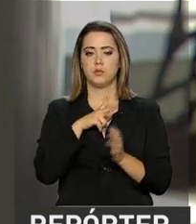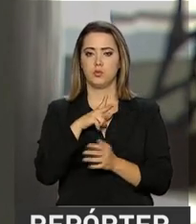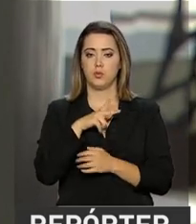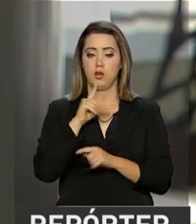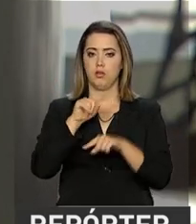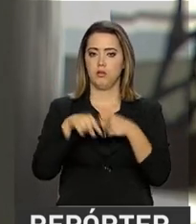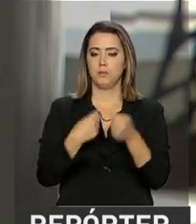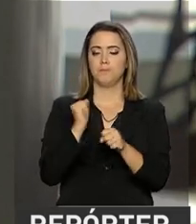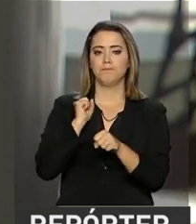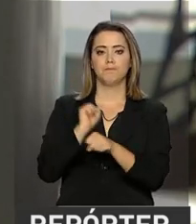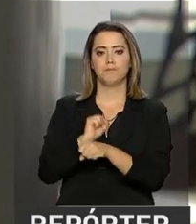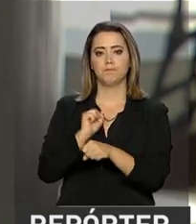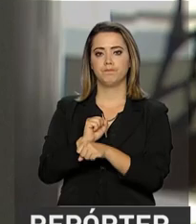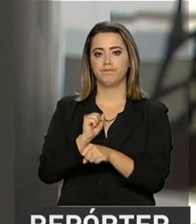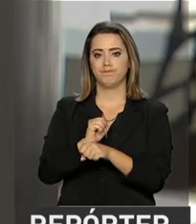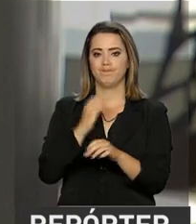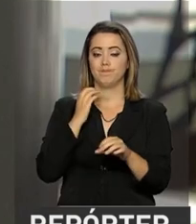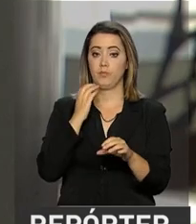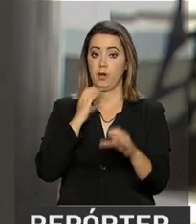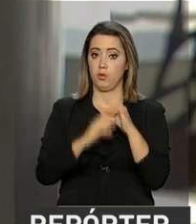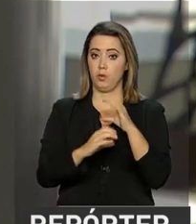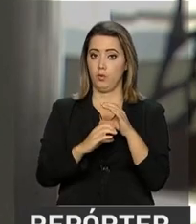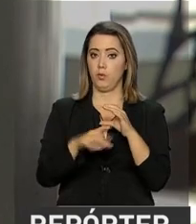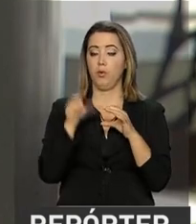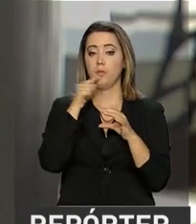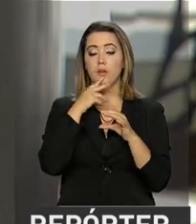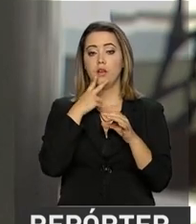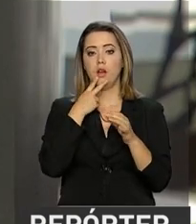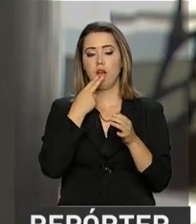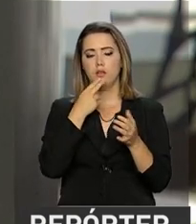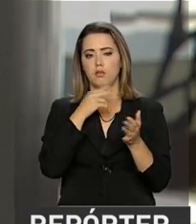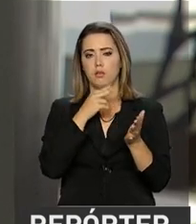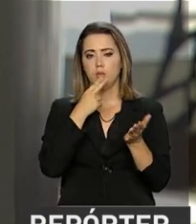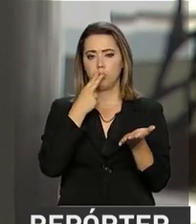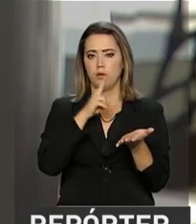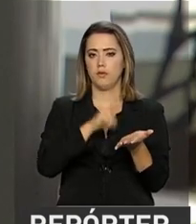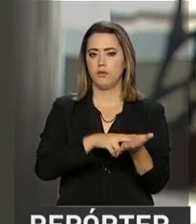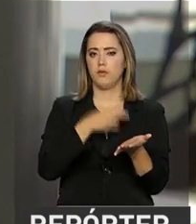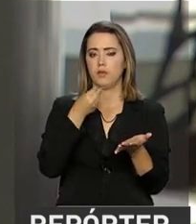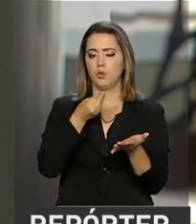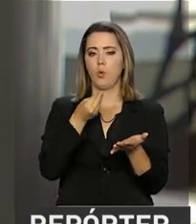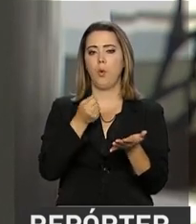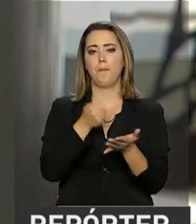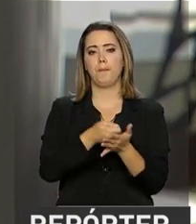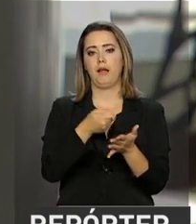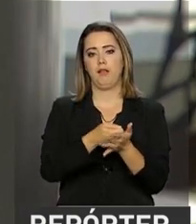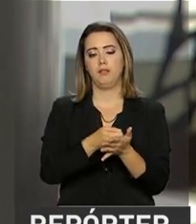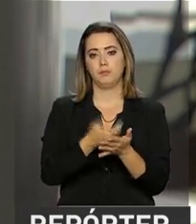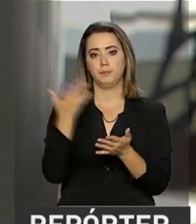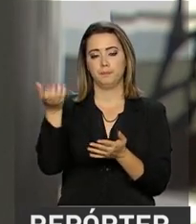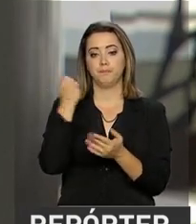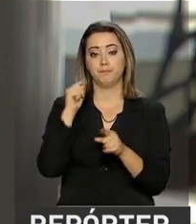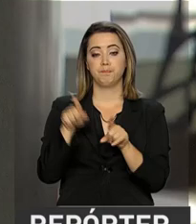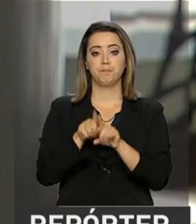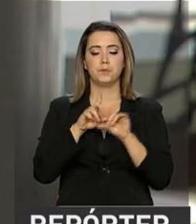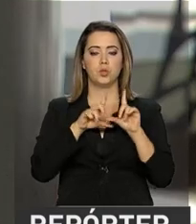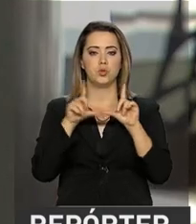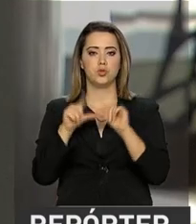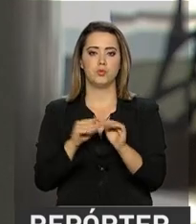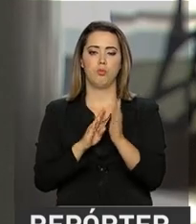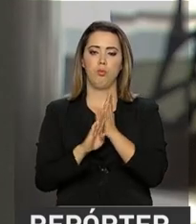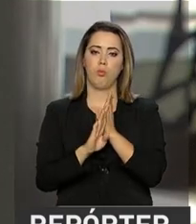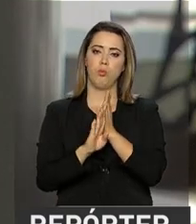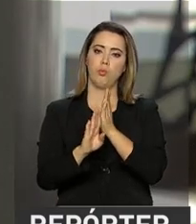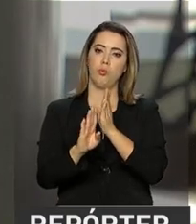depois é só aguardar um comunicado com as informações sobre o pagamento do benefício a bendida vai ajudar a diminuir as